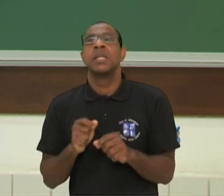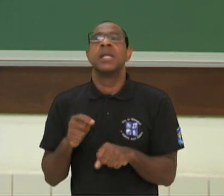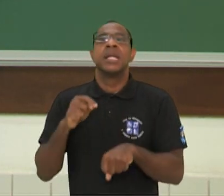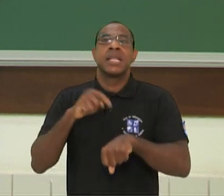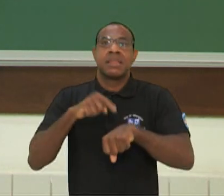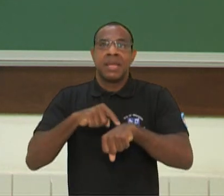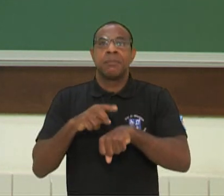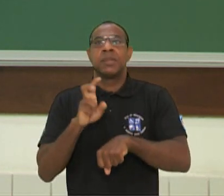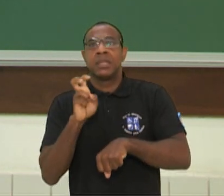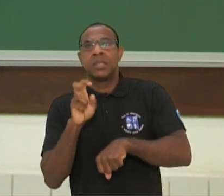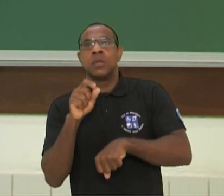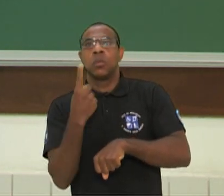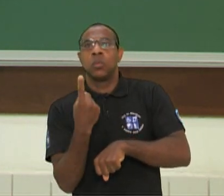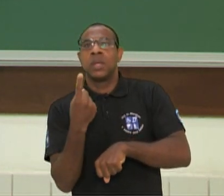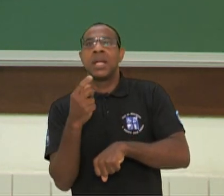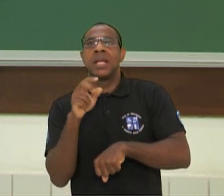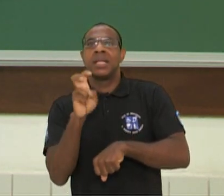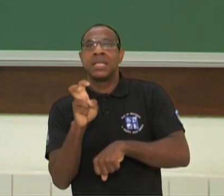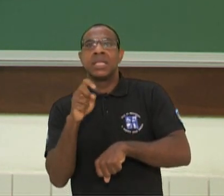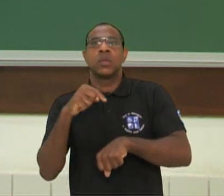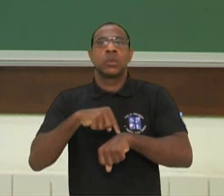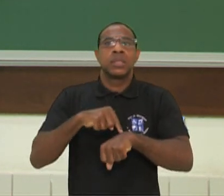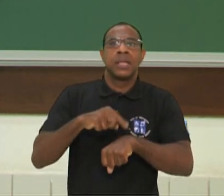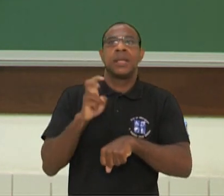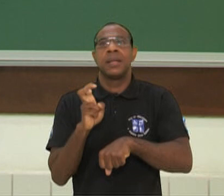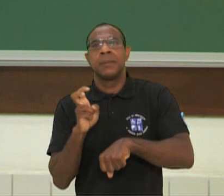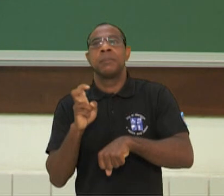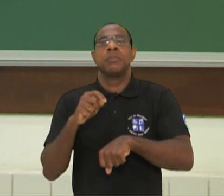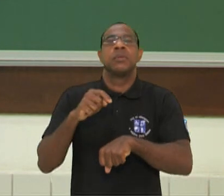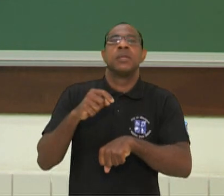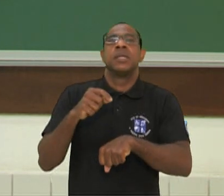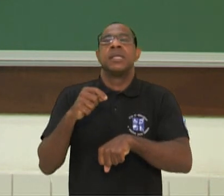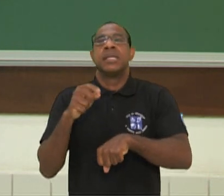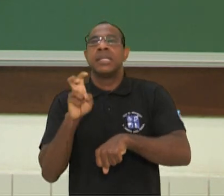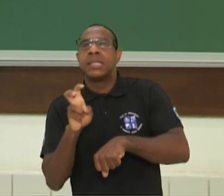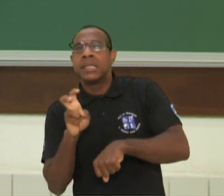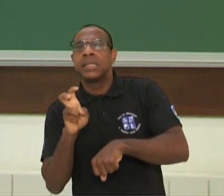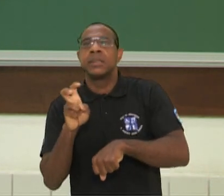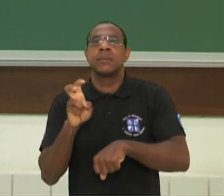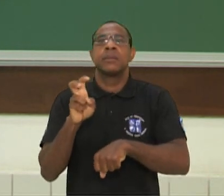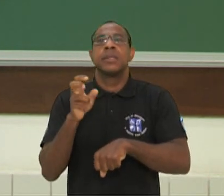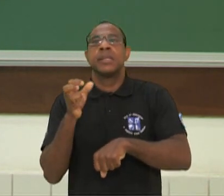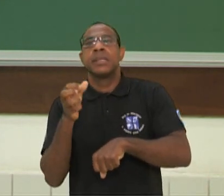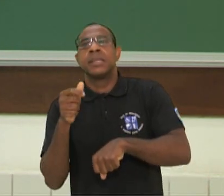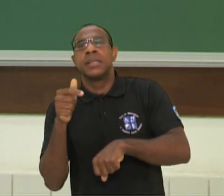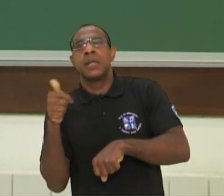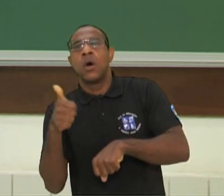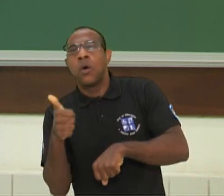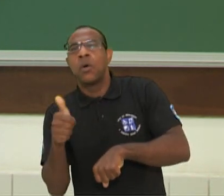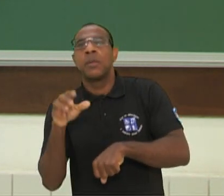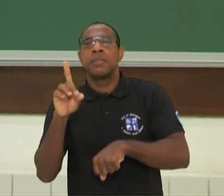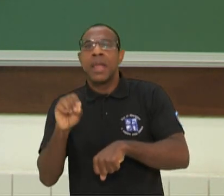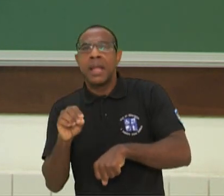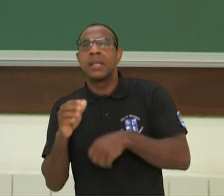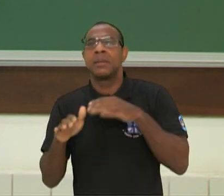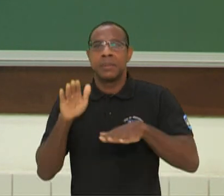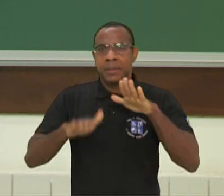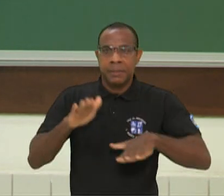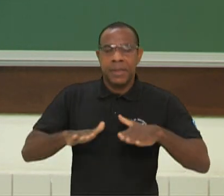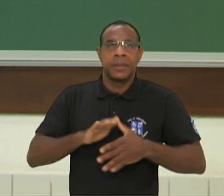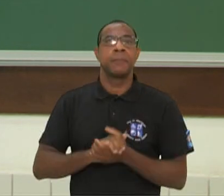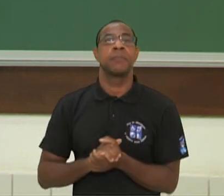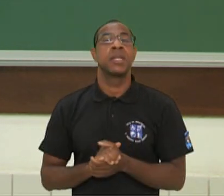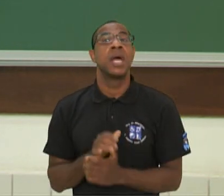sets, 9 sets. Para vencer um set, é preciso que o atleta ele conquiste 11 pontos. Porém,